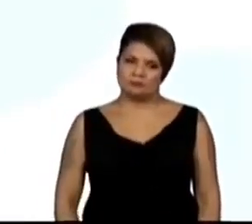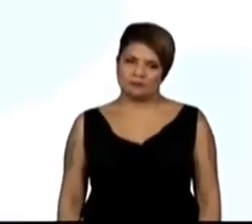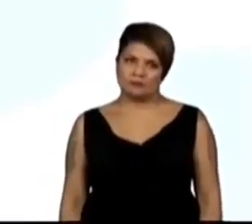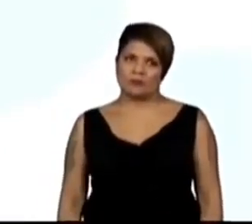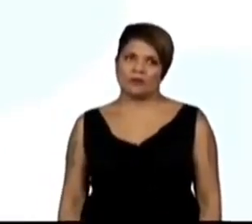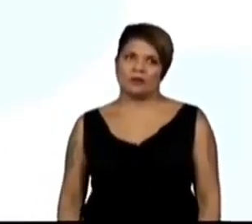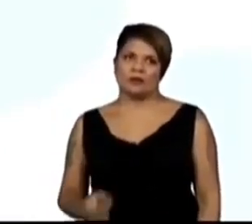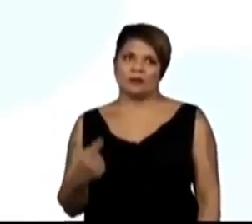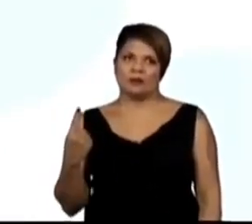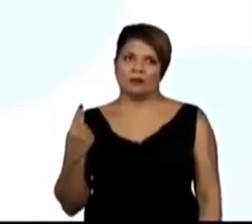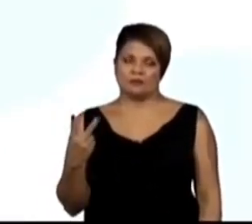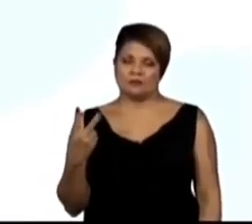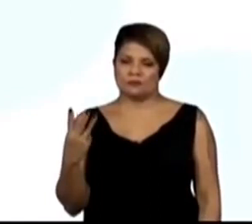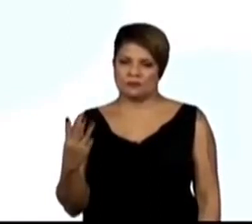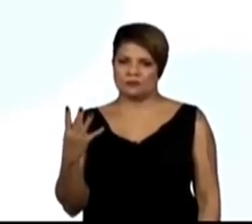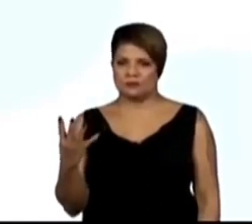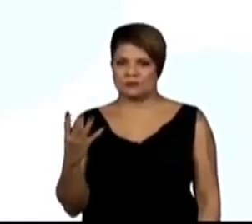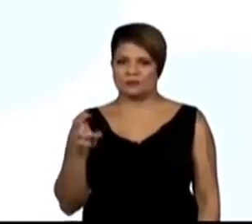Ó,